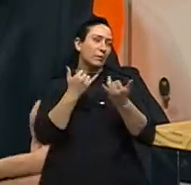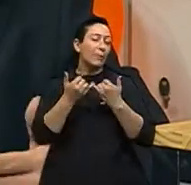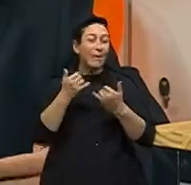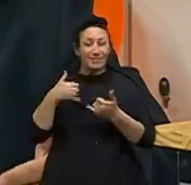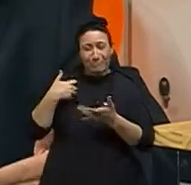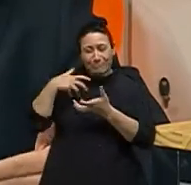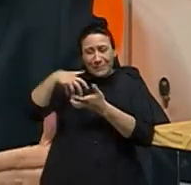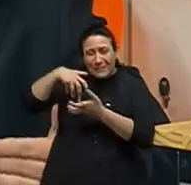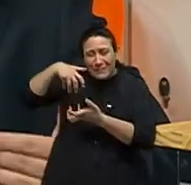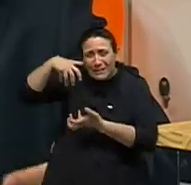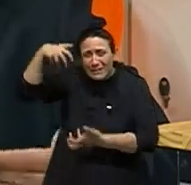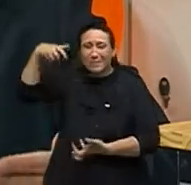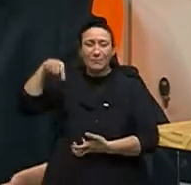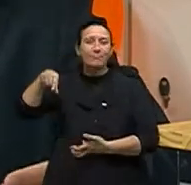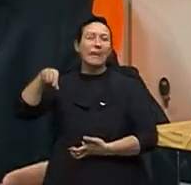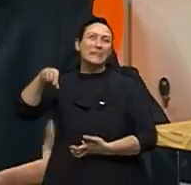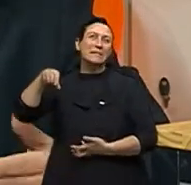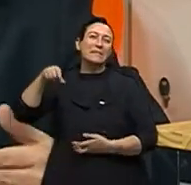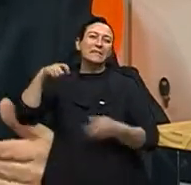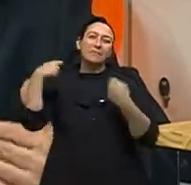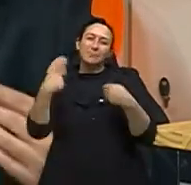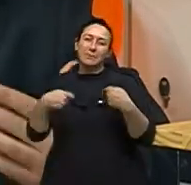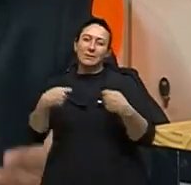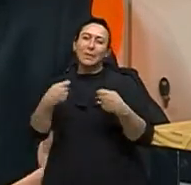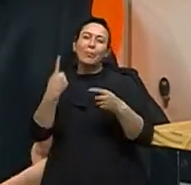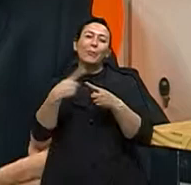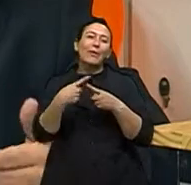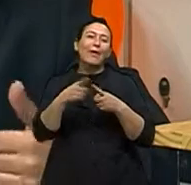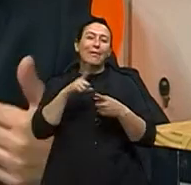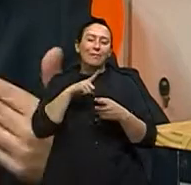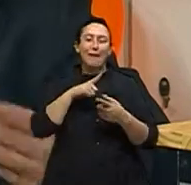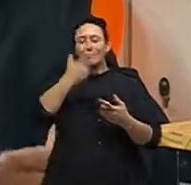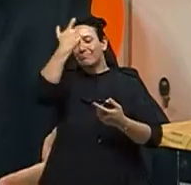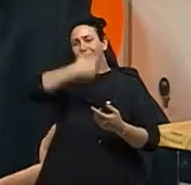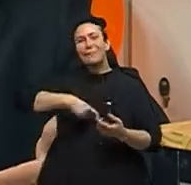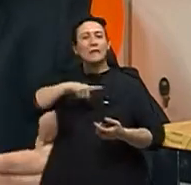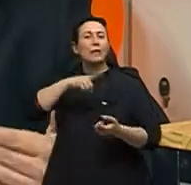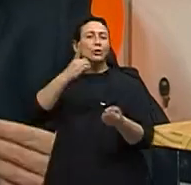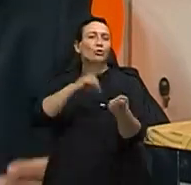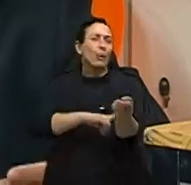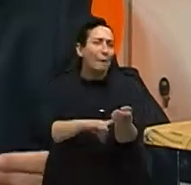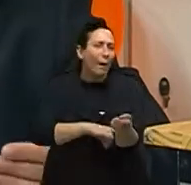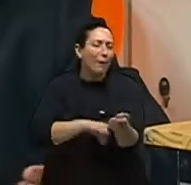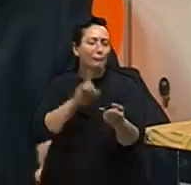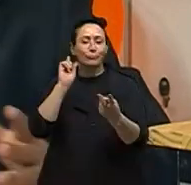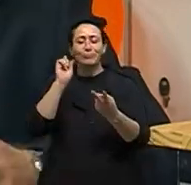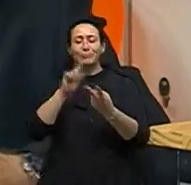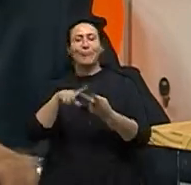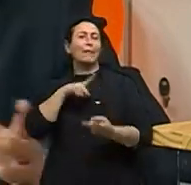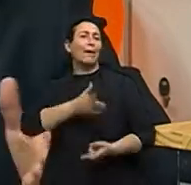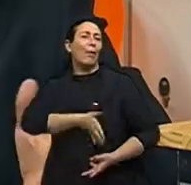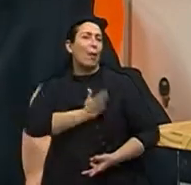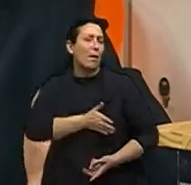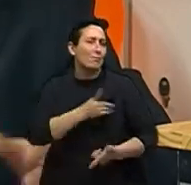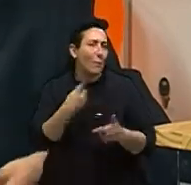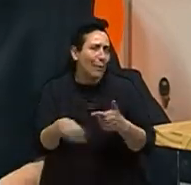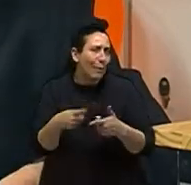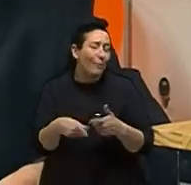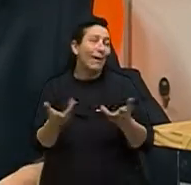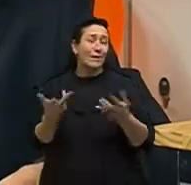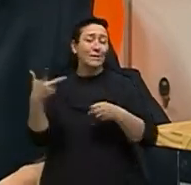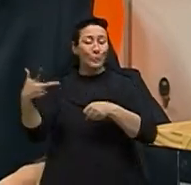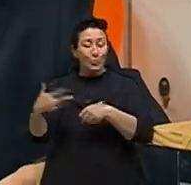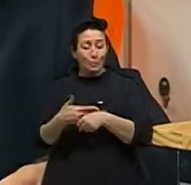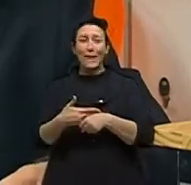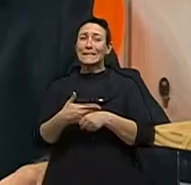idosos geralmente T mais comorbidades tá tem mais diabete mais problemas a cirurgia já seria invasiva cirurgia é um